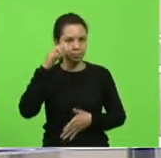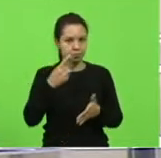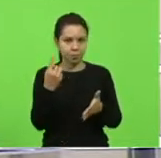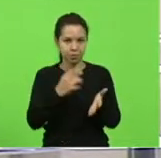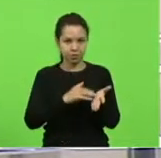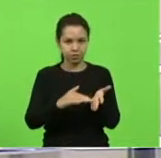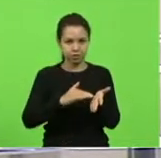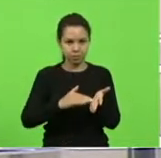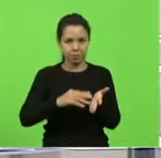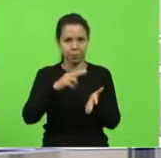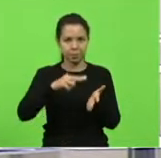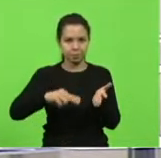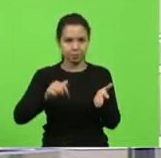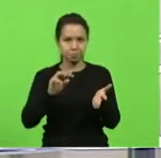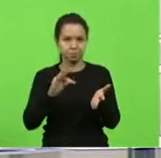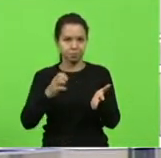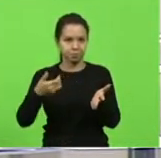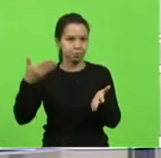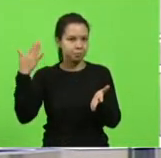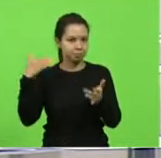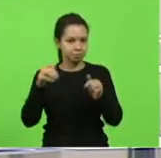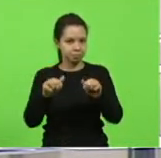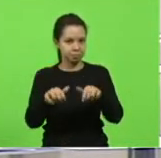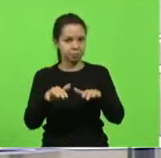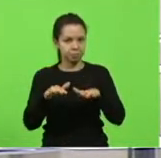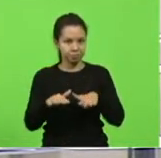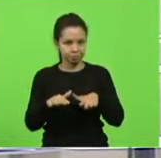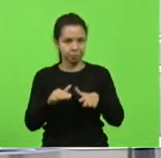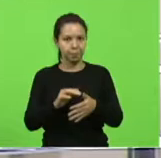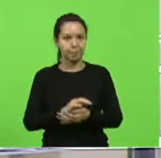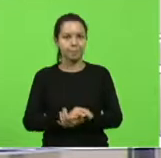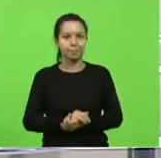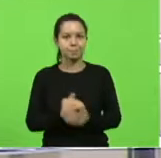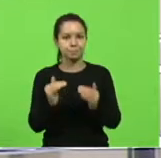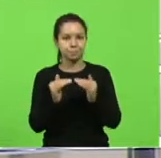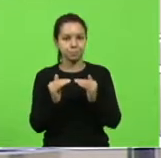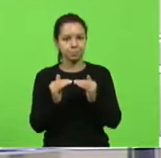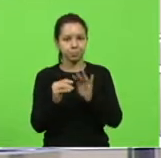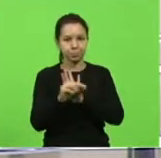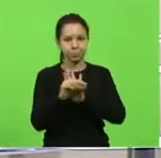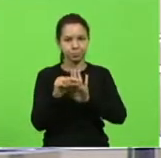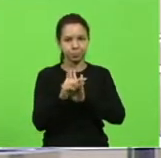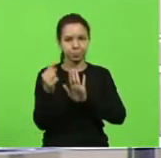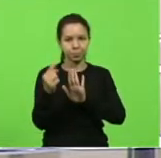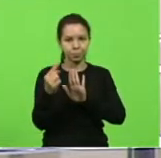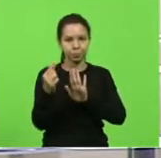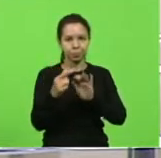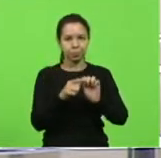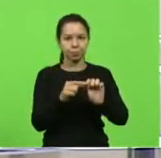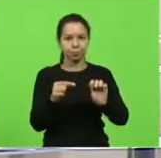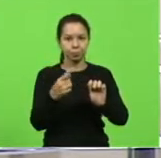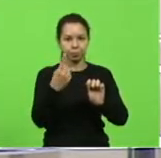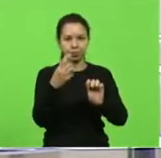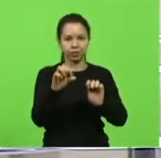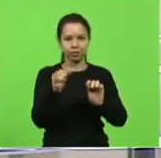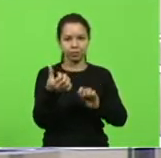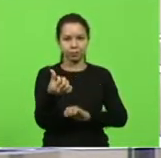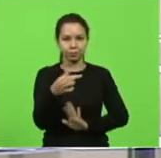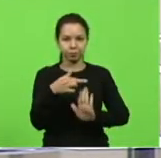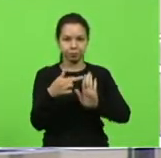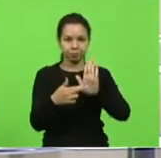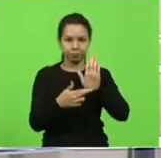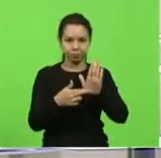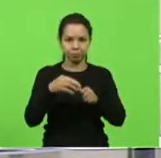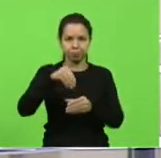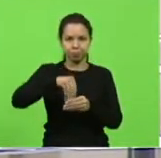Para proceder à leitura da ata da sessão anterior que em consonância com parágrafo primeiro do artigo 106 do